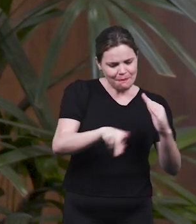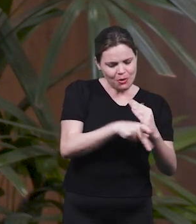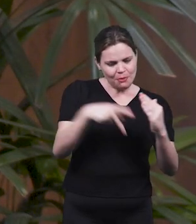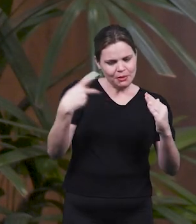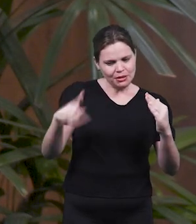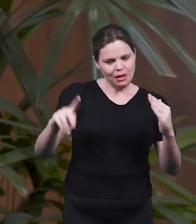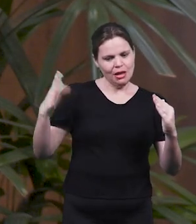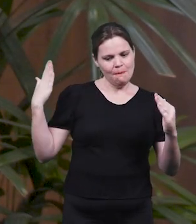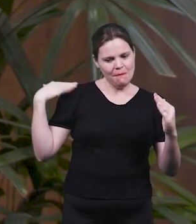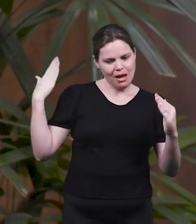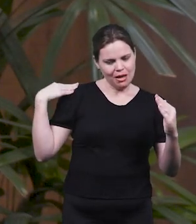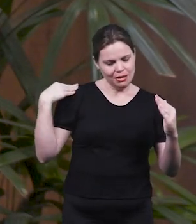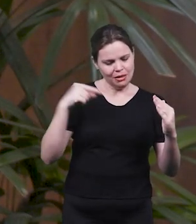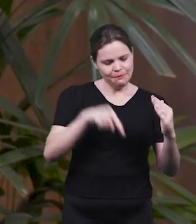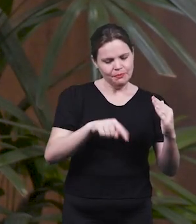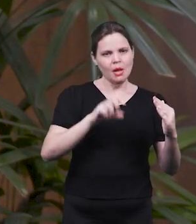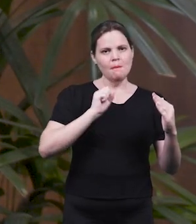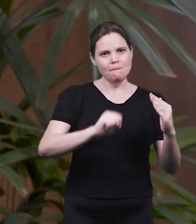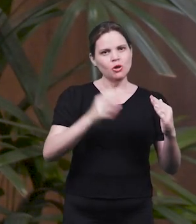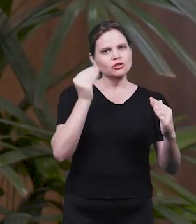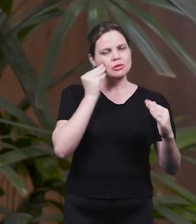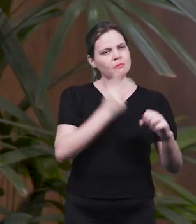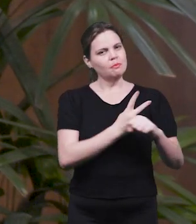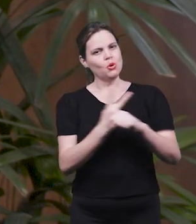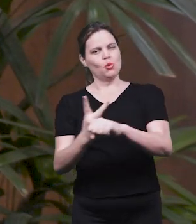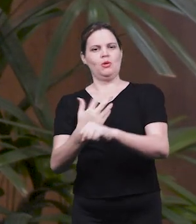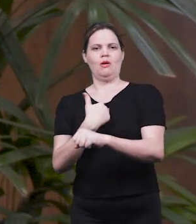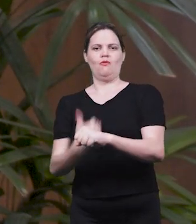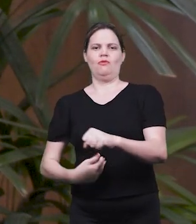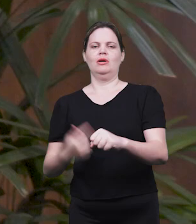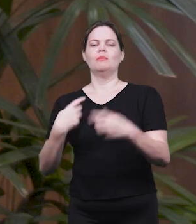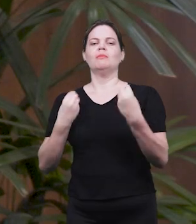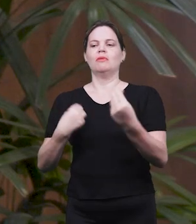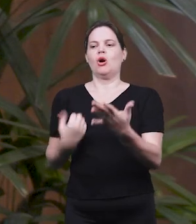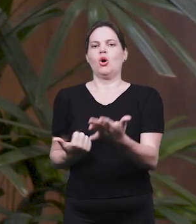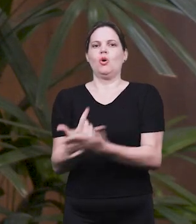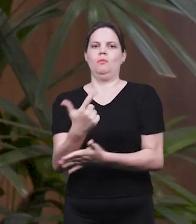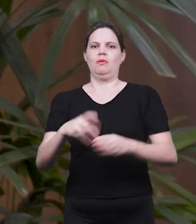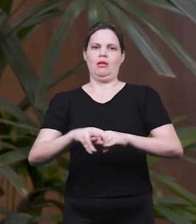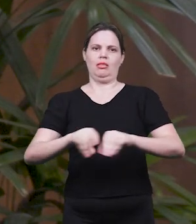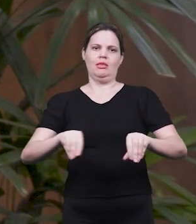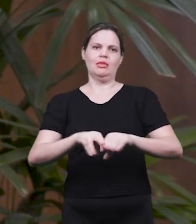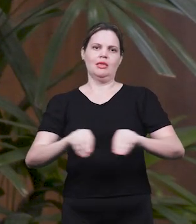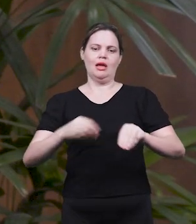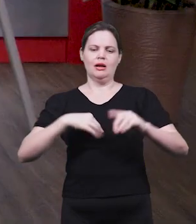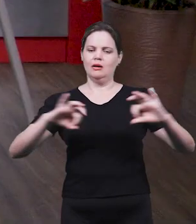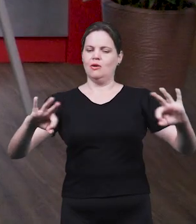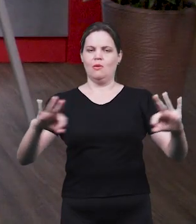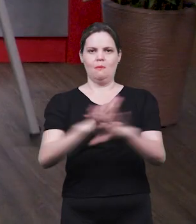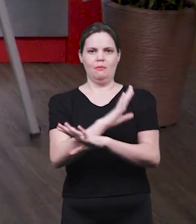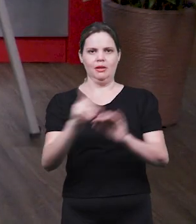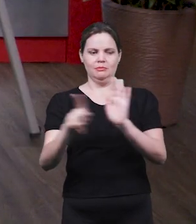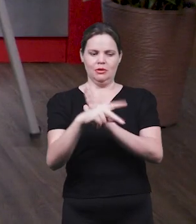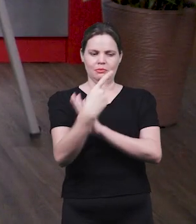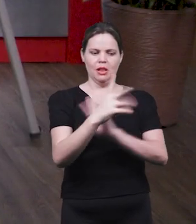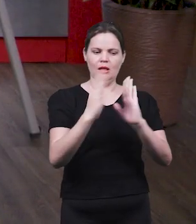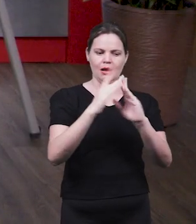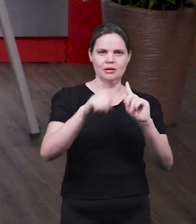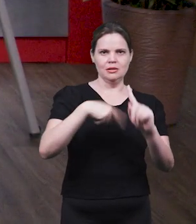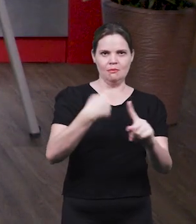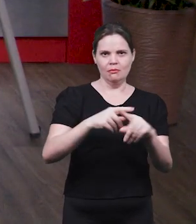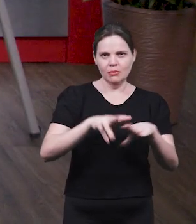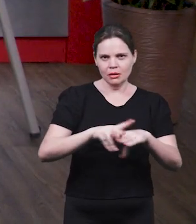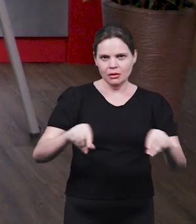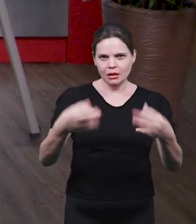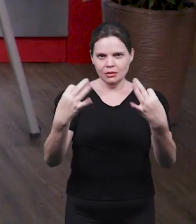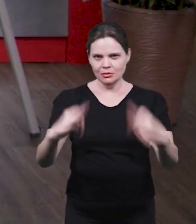União, ela vai poder comprar esse terreno e ser proprietária integral desse imóvel. Seria isso, correto? Exatamente.